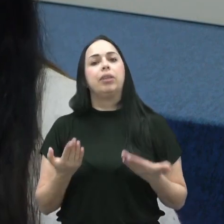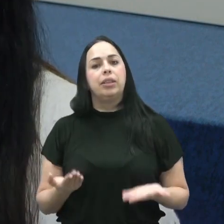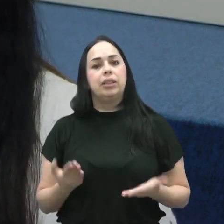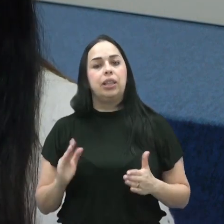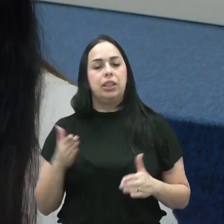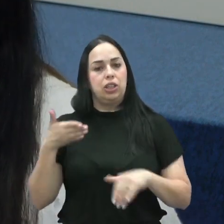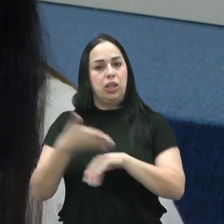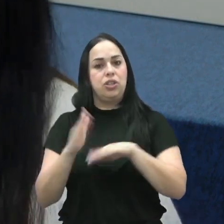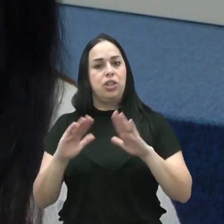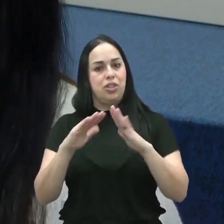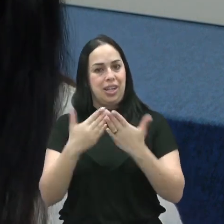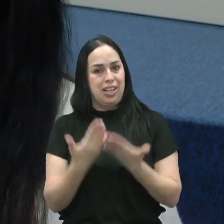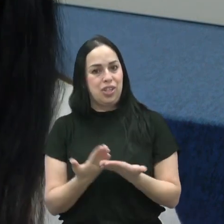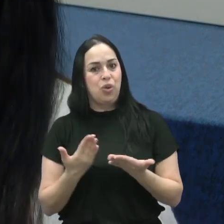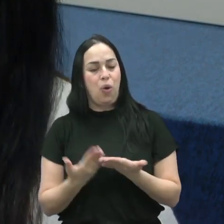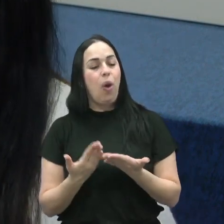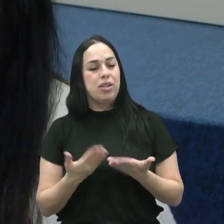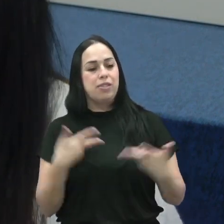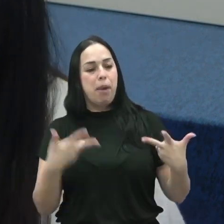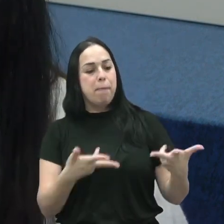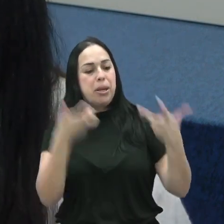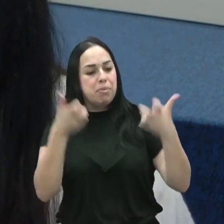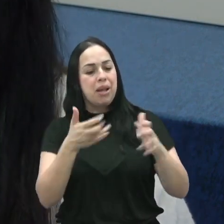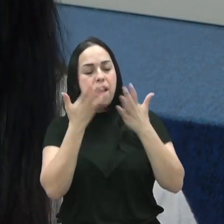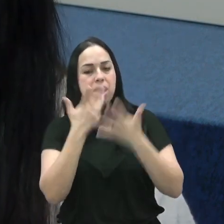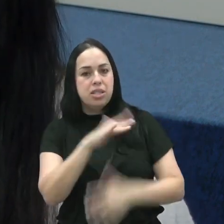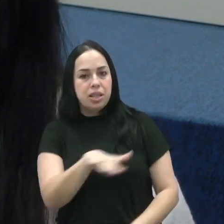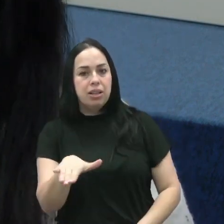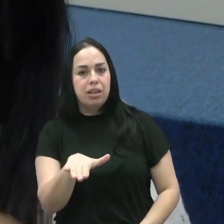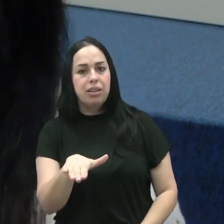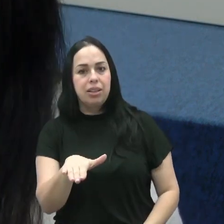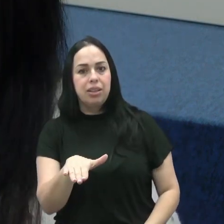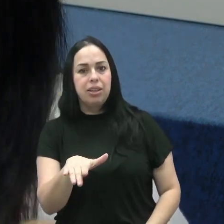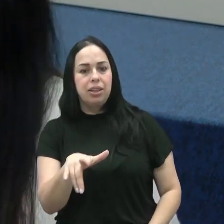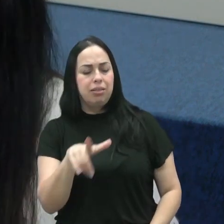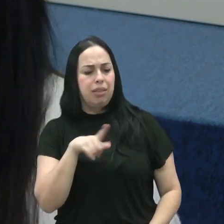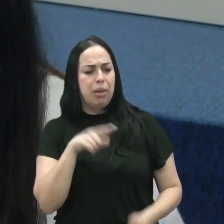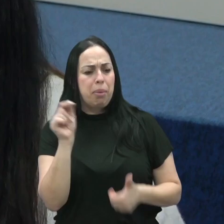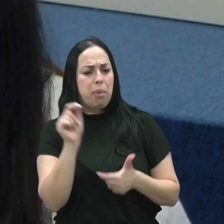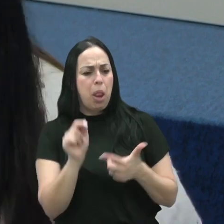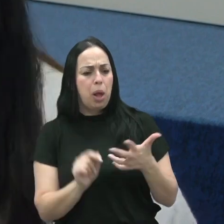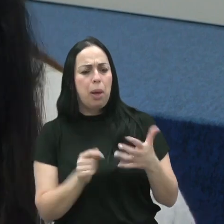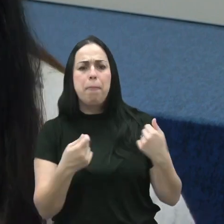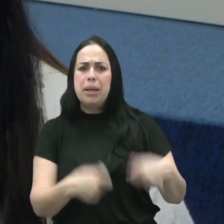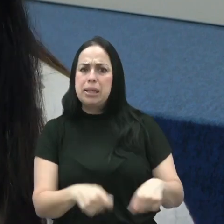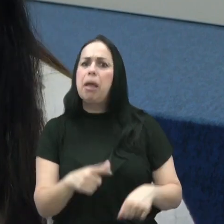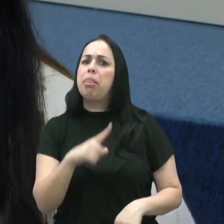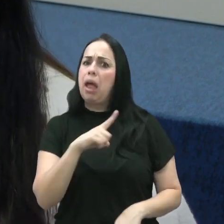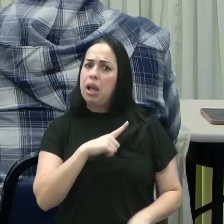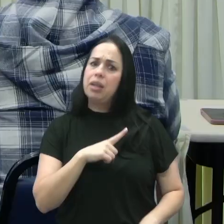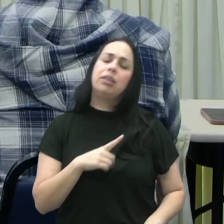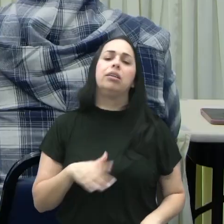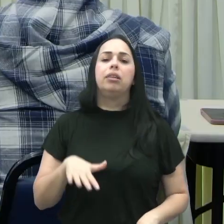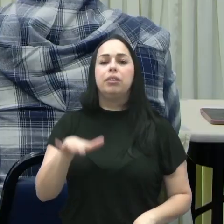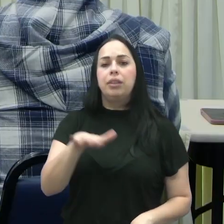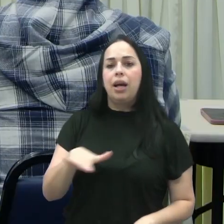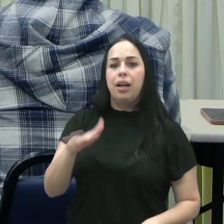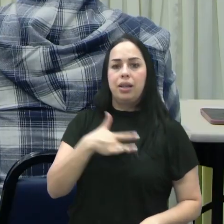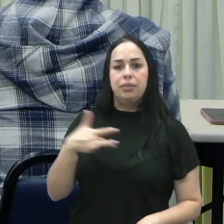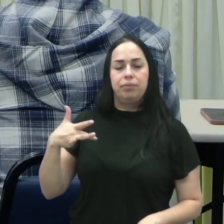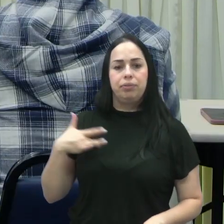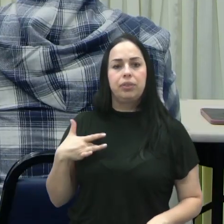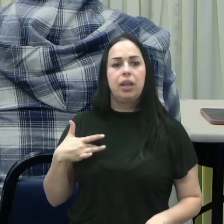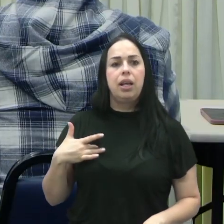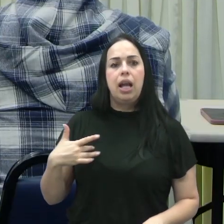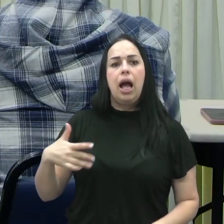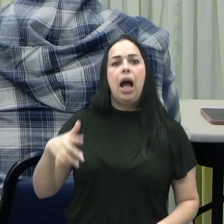E se você chegar numa escola hoje municipal, você vai ver que as crianças, elas têm dentro do ambiente escolar tudo aquilo que elas precisam. Na saúde,